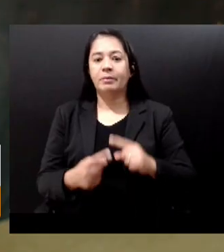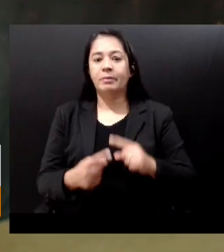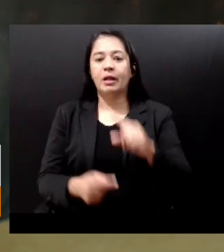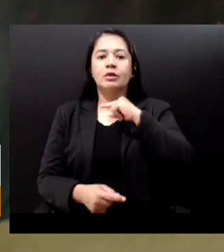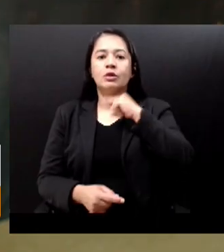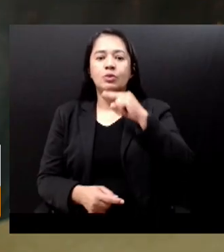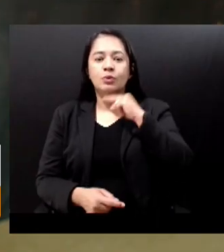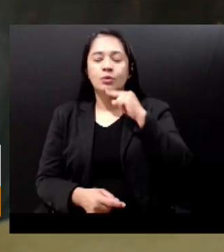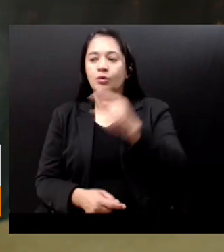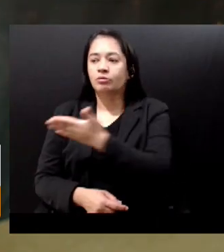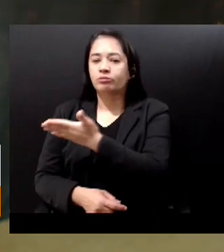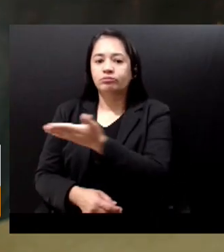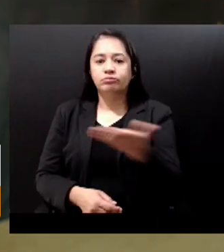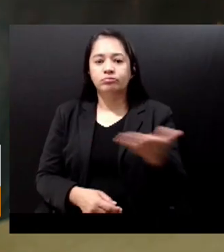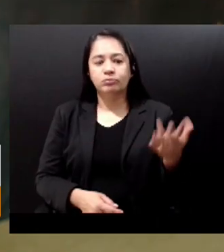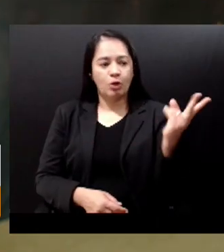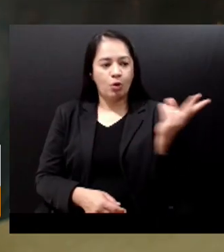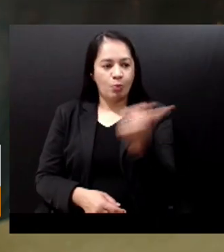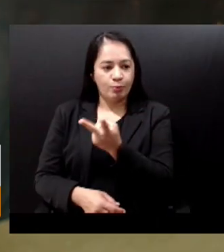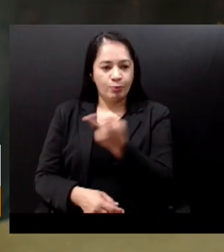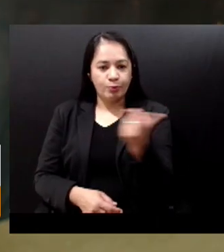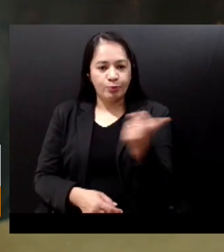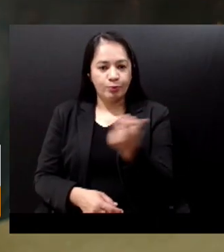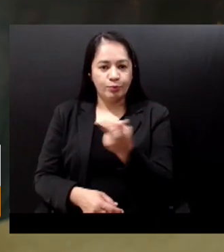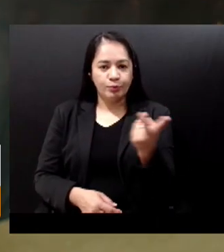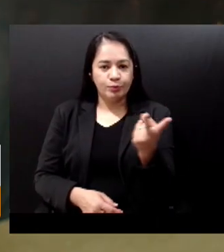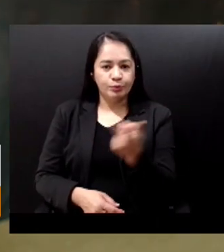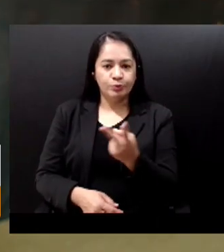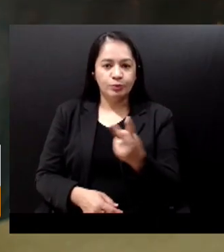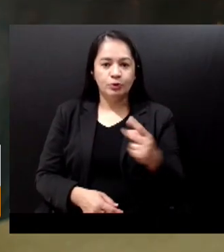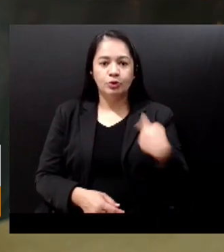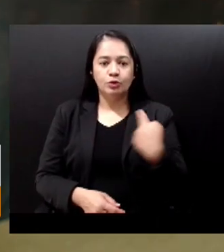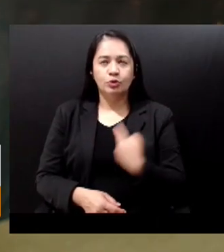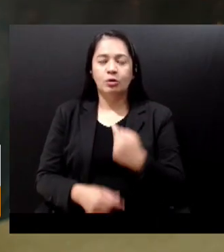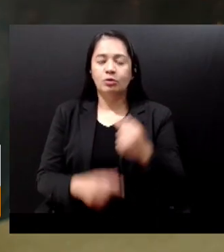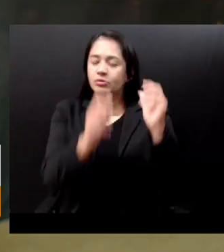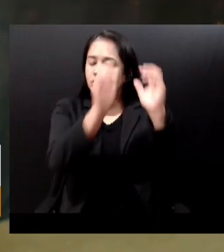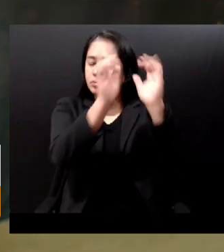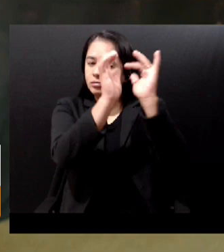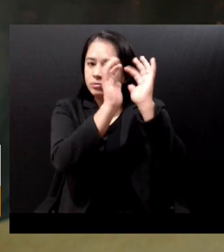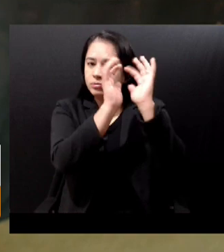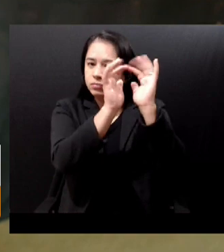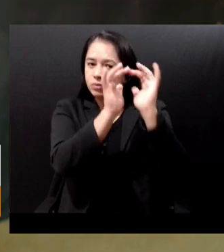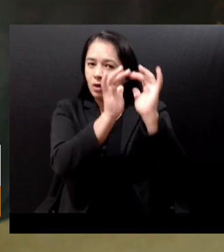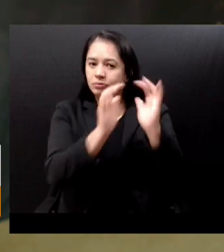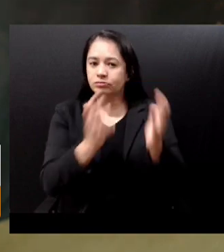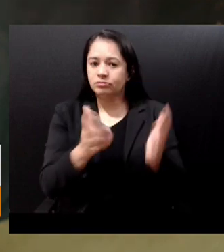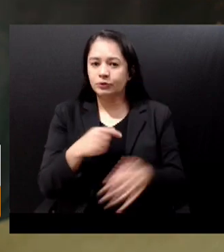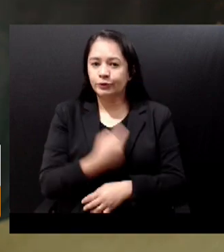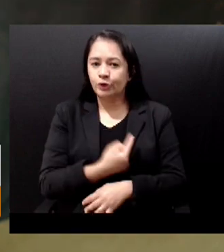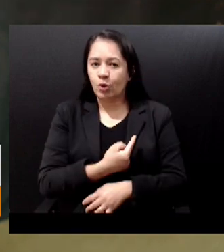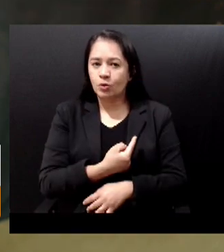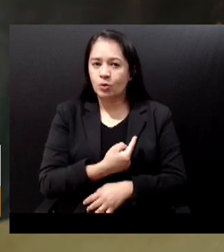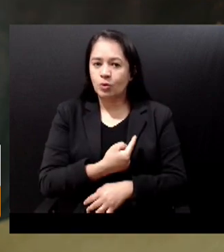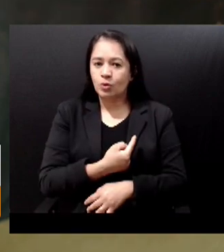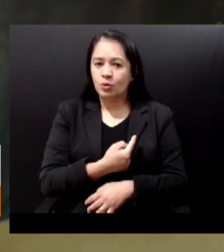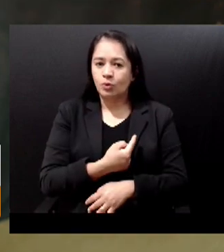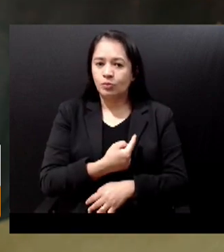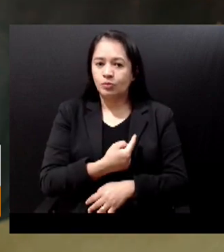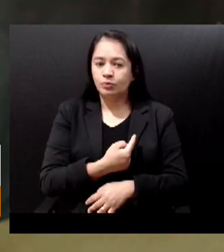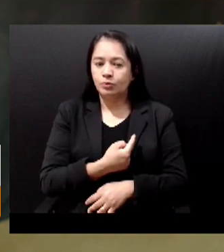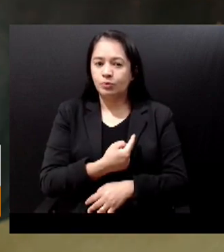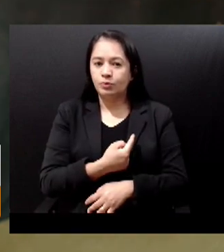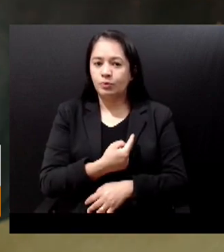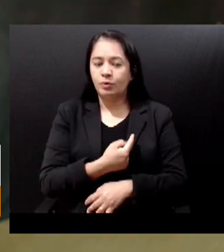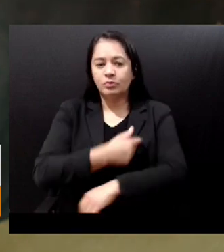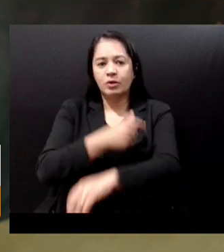tá. Marina, essa questão do nosso cérebro, realmente a gente, executando uma tarefa